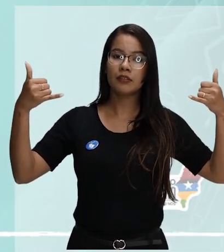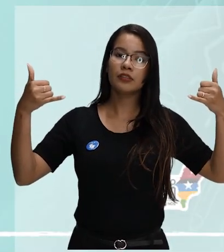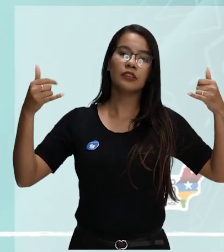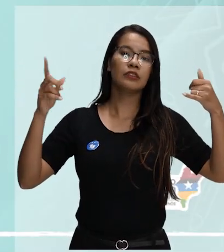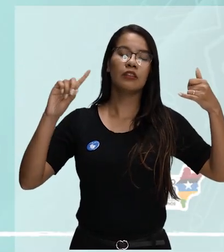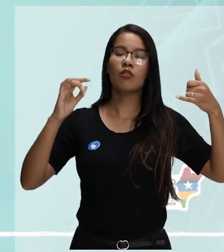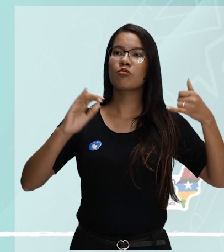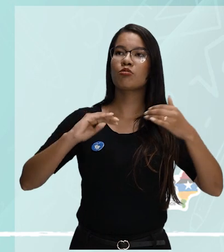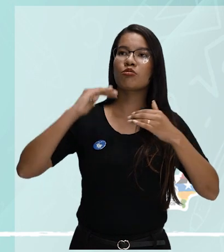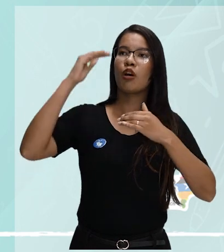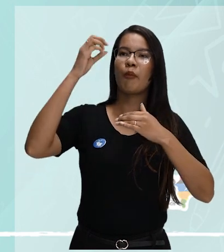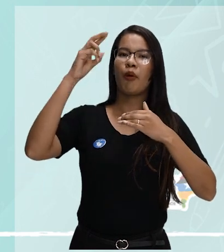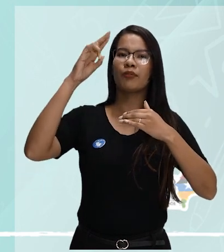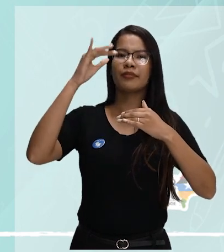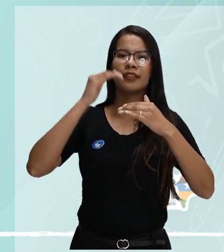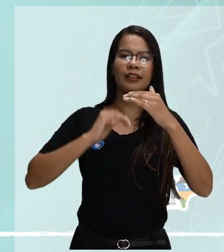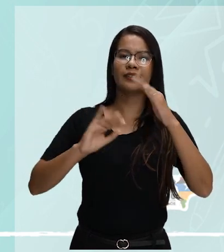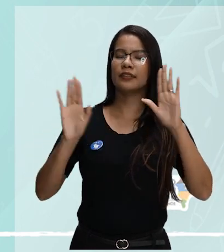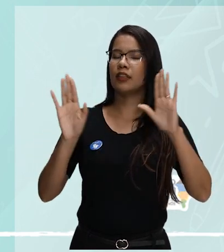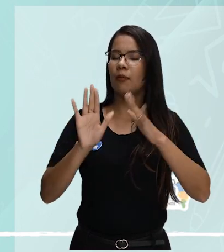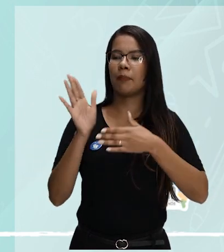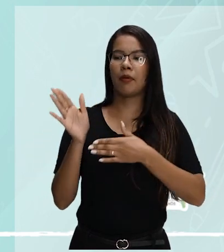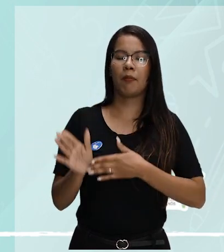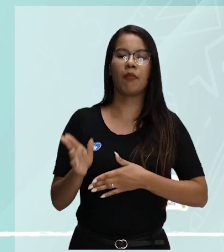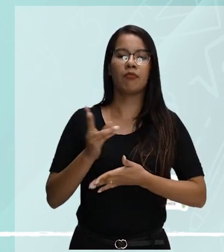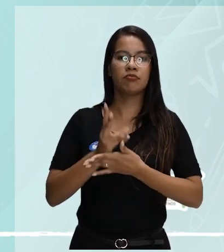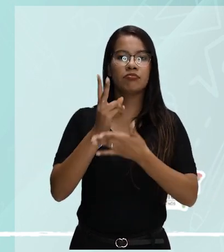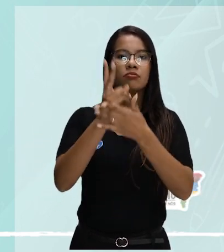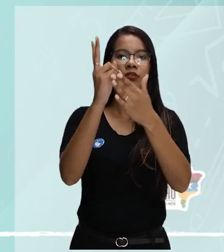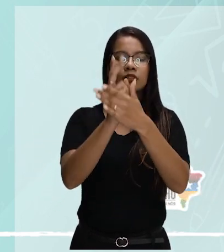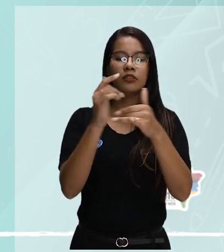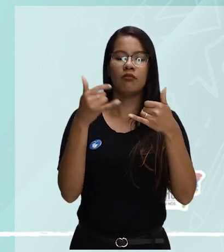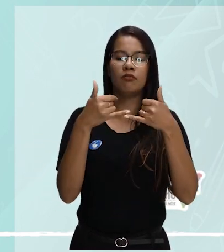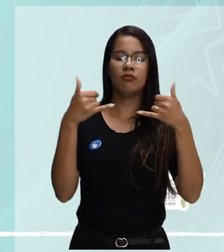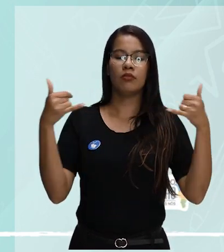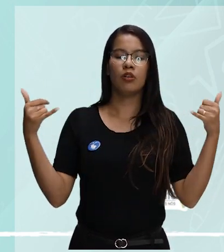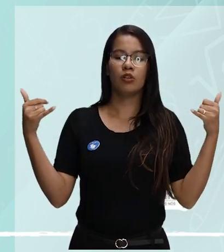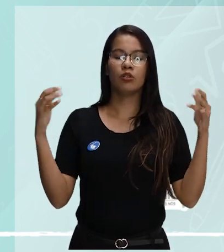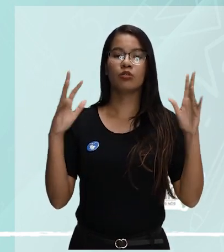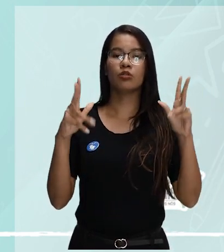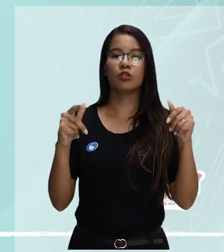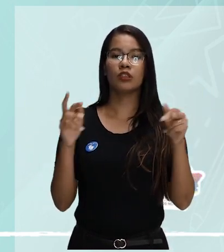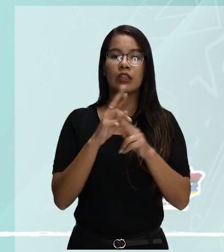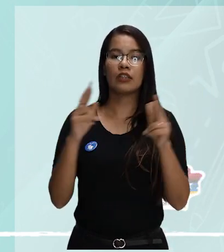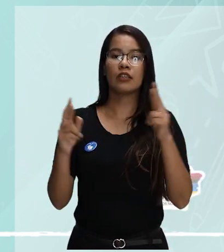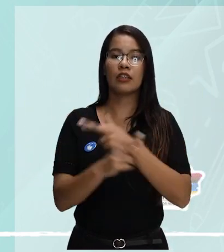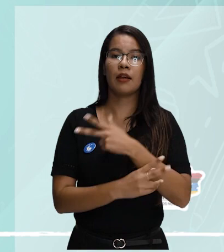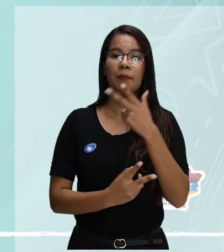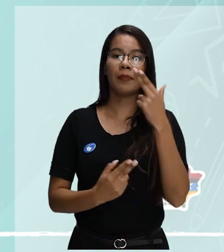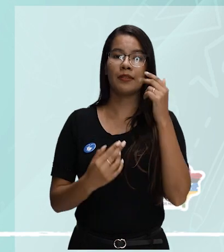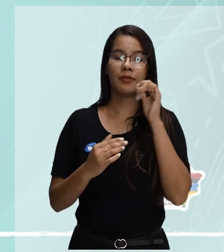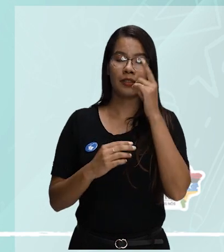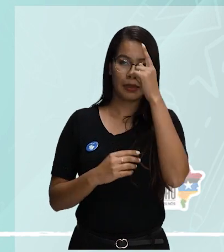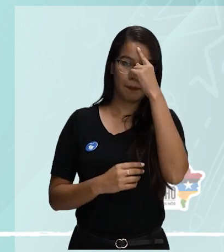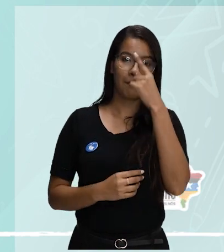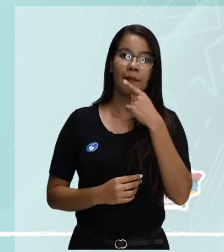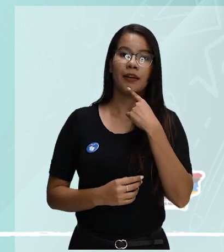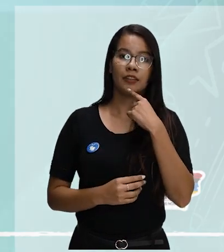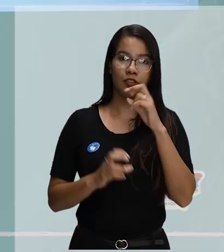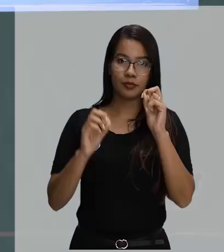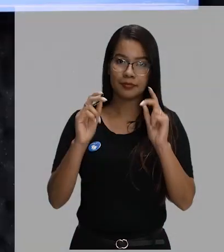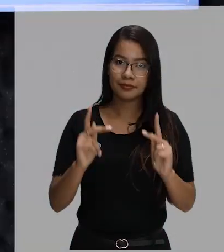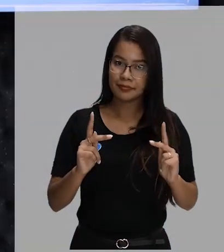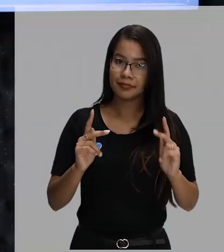Não sobe, não desce, ela permanece constante. Todo mundo está associado à mesma imagem. Okay? Então,